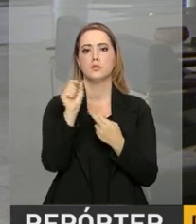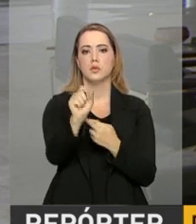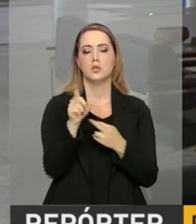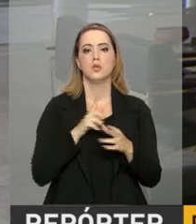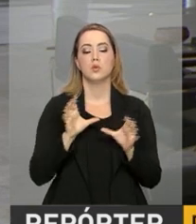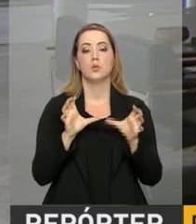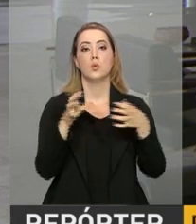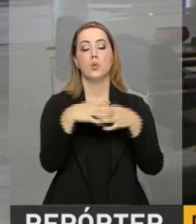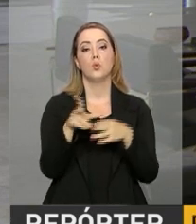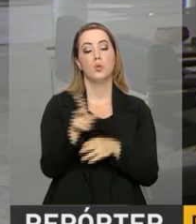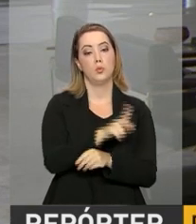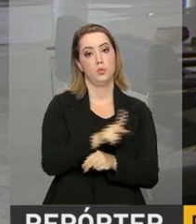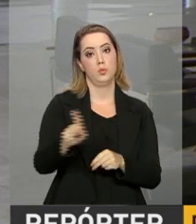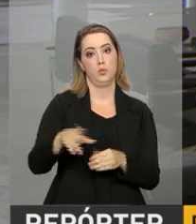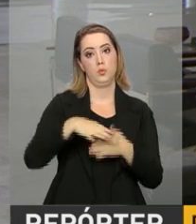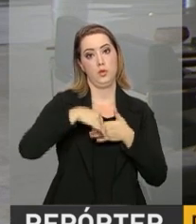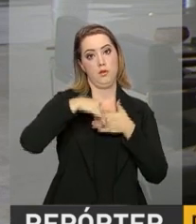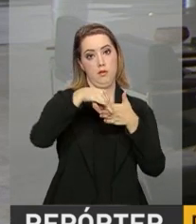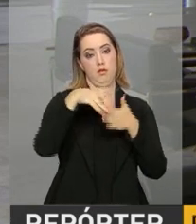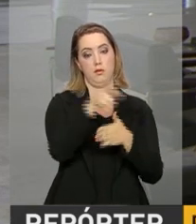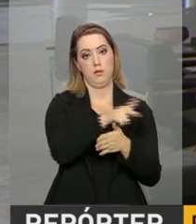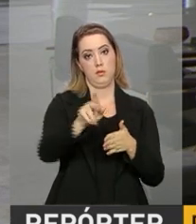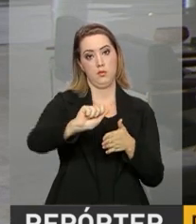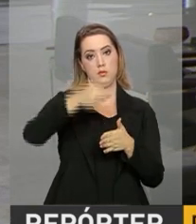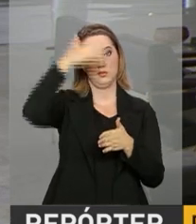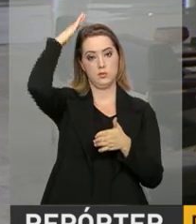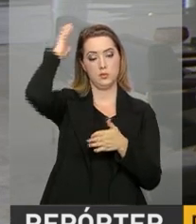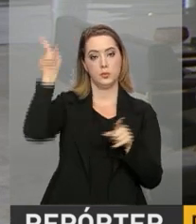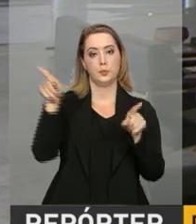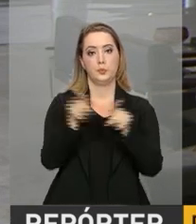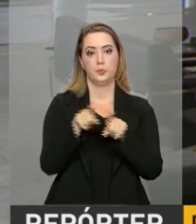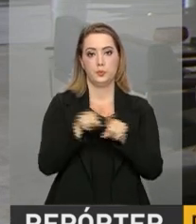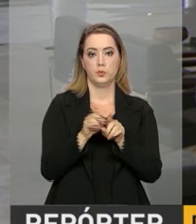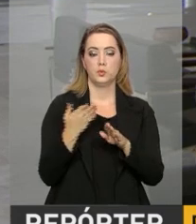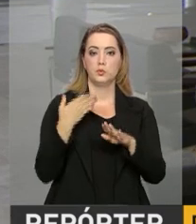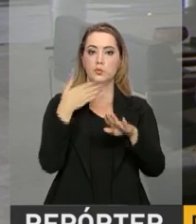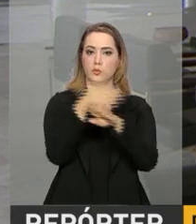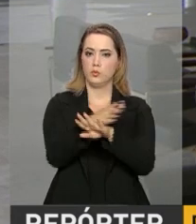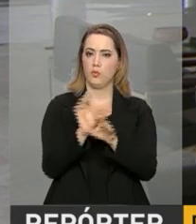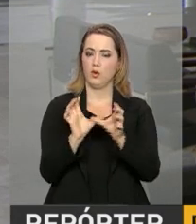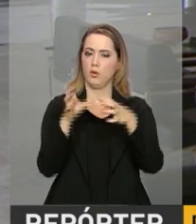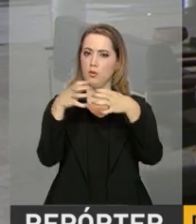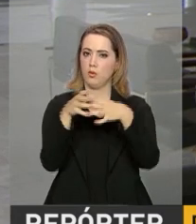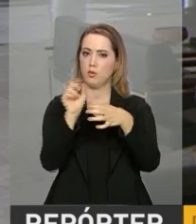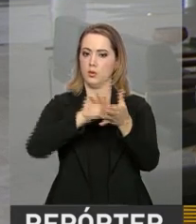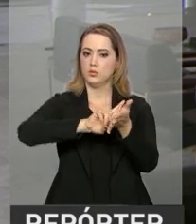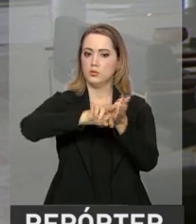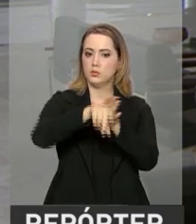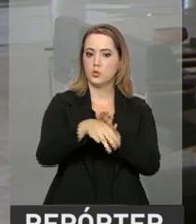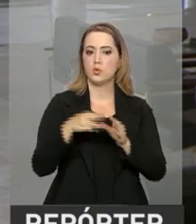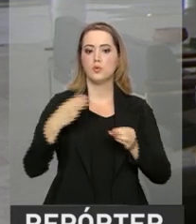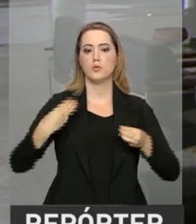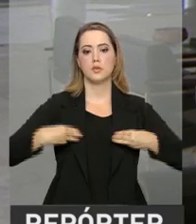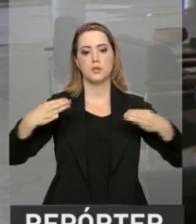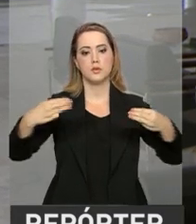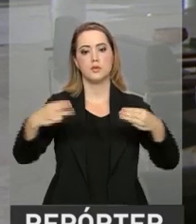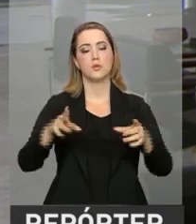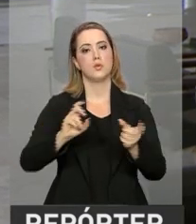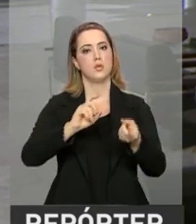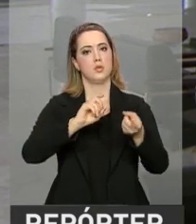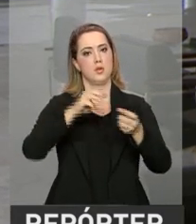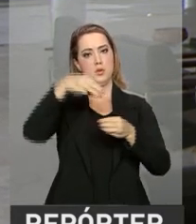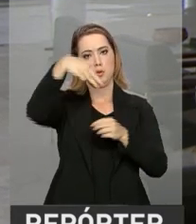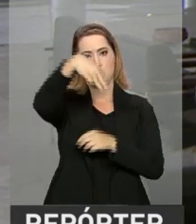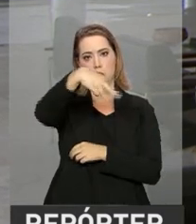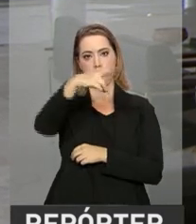coordenada pelo presidente da República, Michel Temer. Além do presidente, fazem parte da Camex os seguintes ministros: das Relações